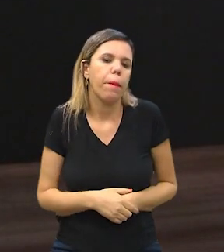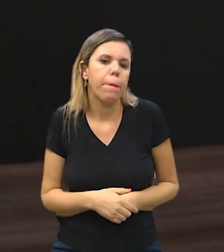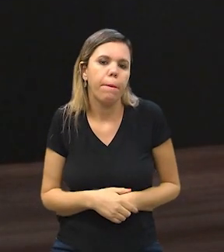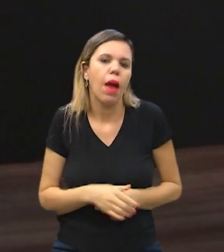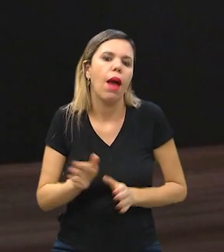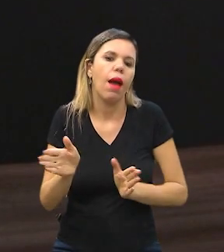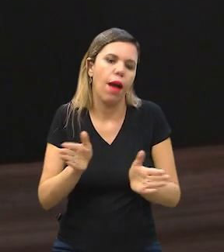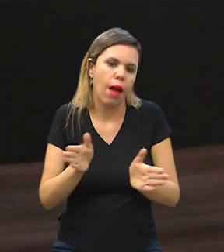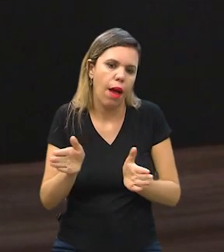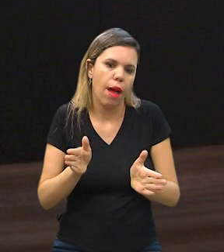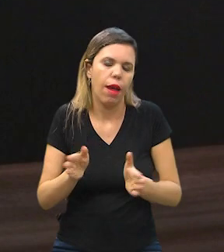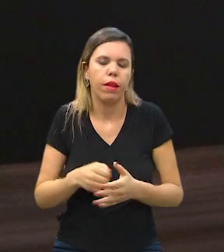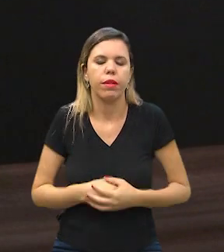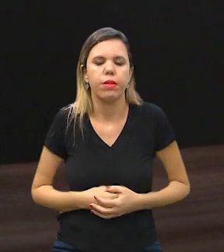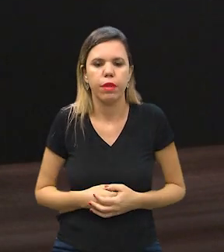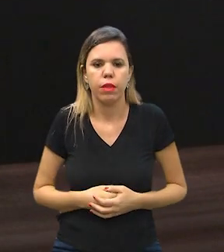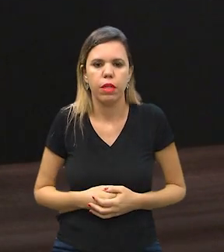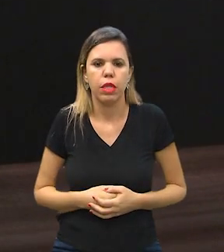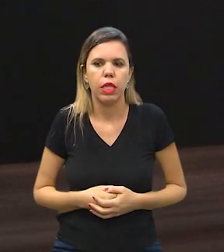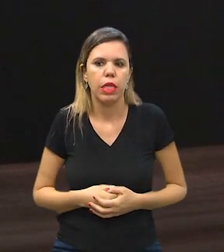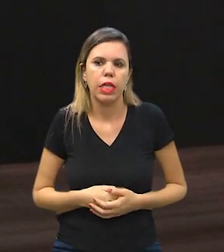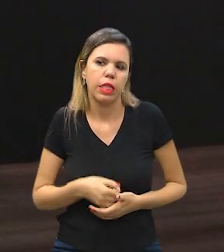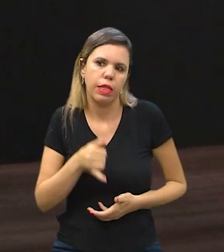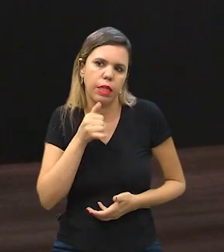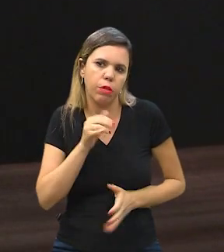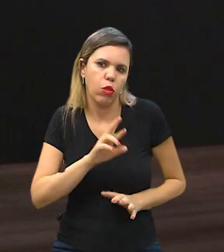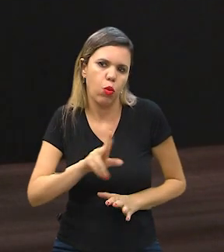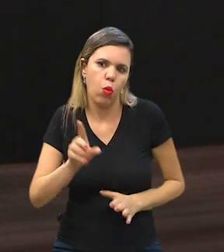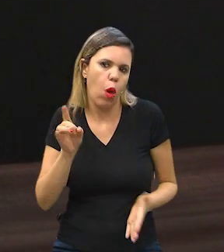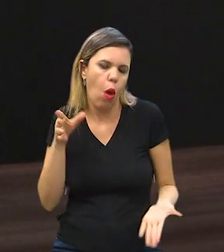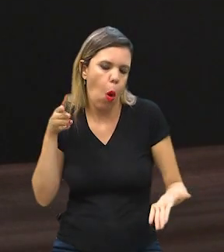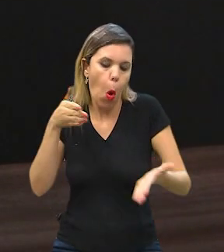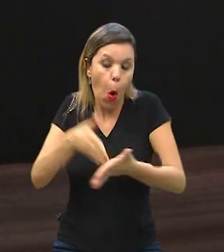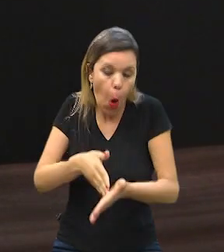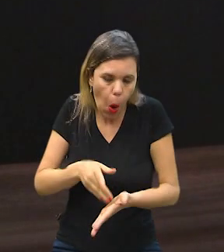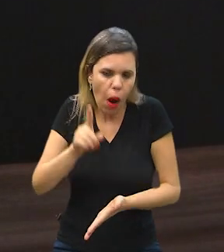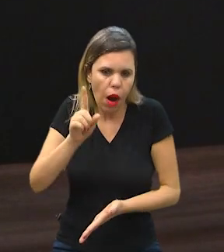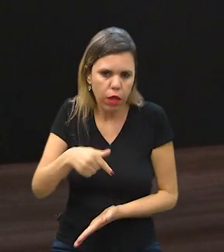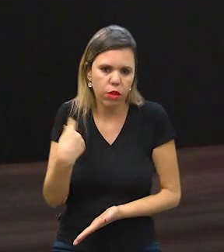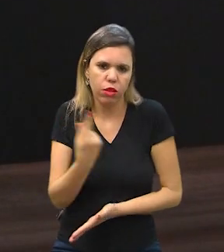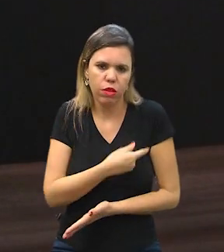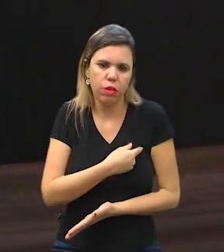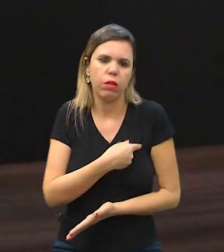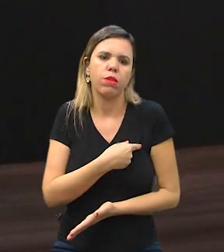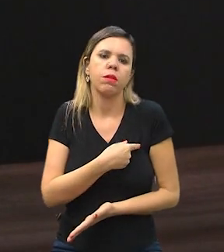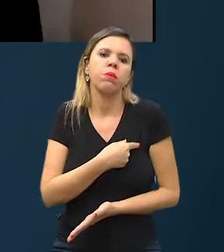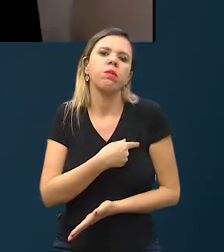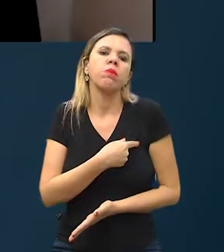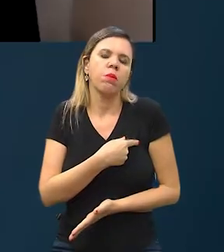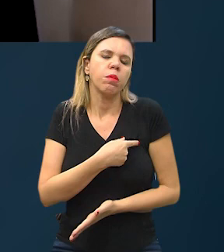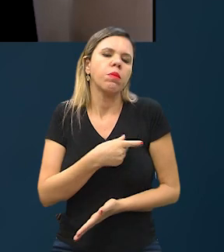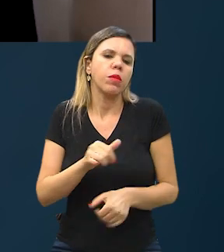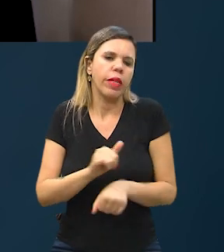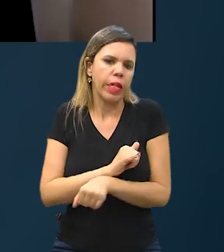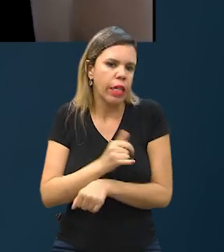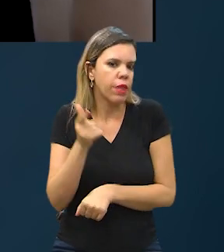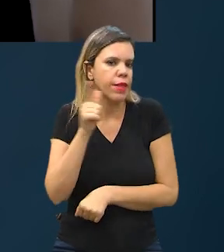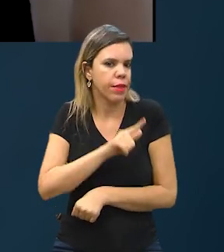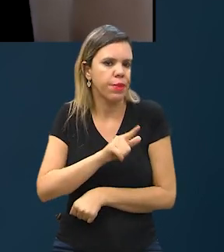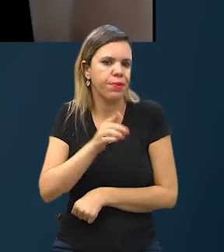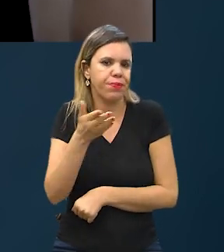a acessibilidade não foi um obstáculo, ela foi o nosso caminho, né? A gente